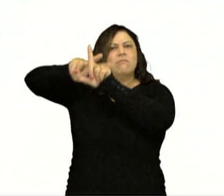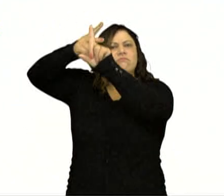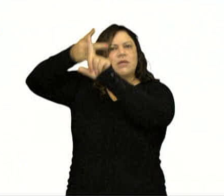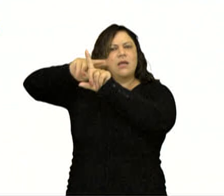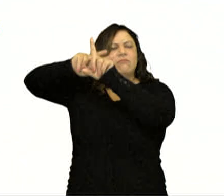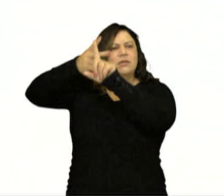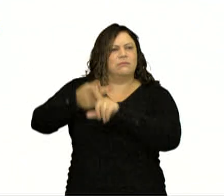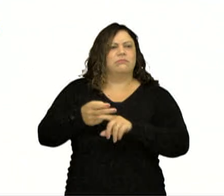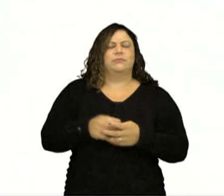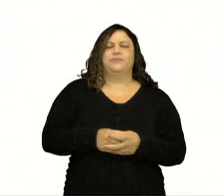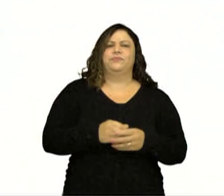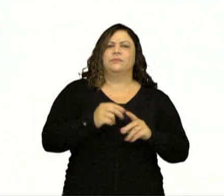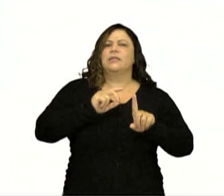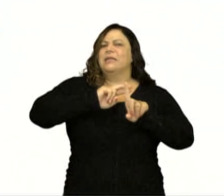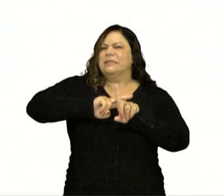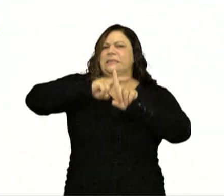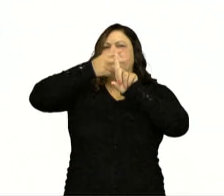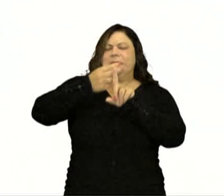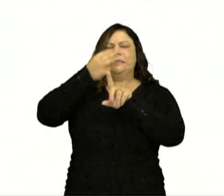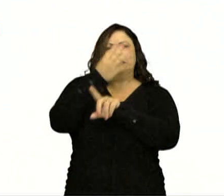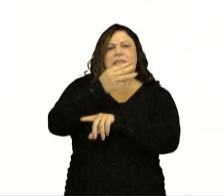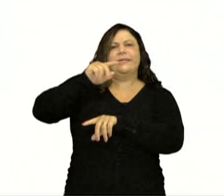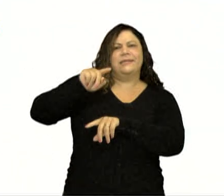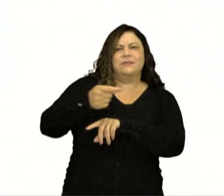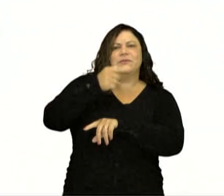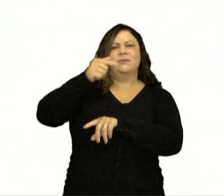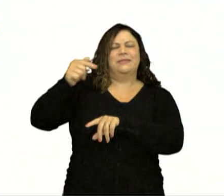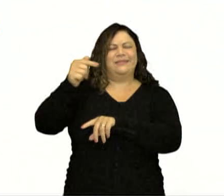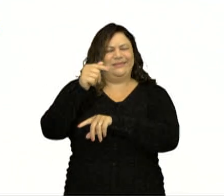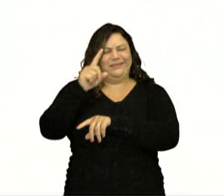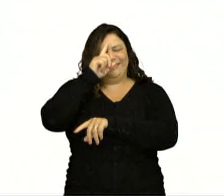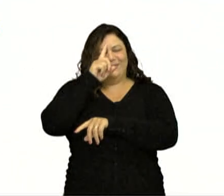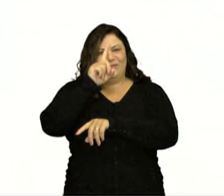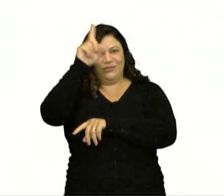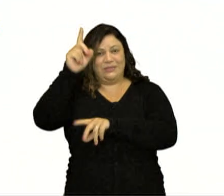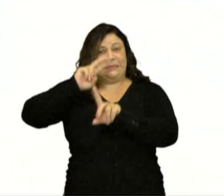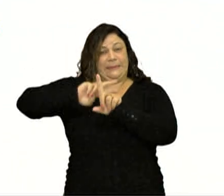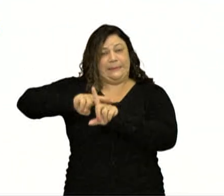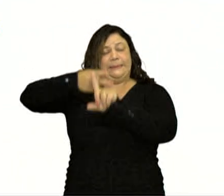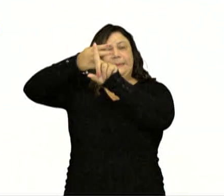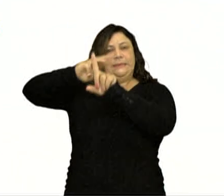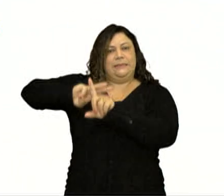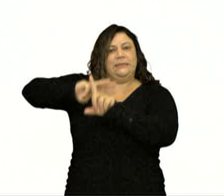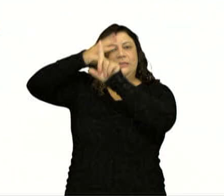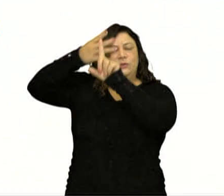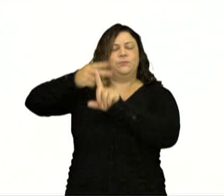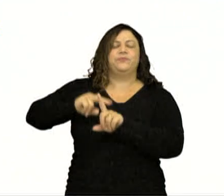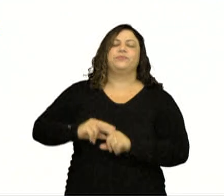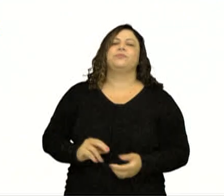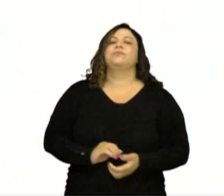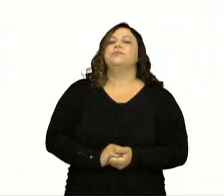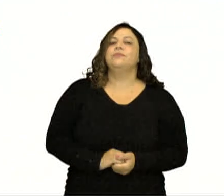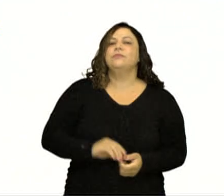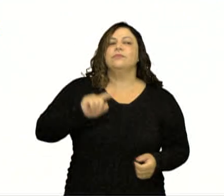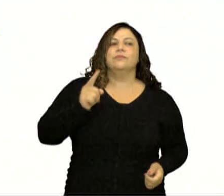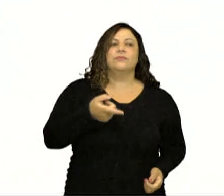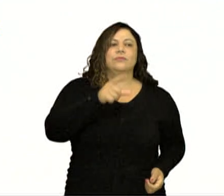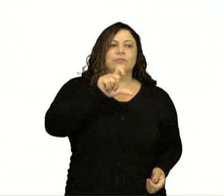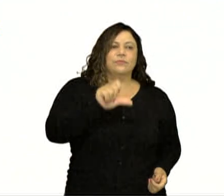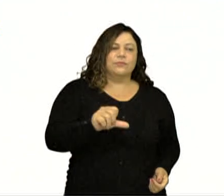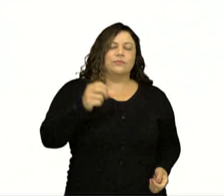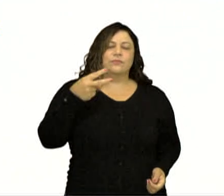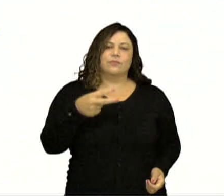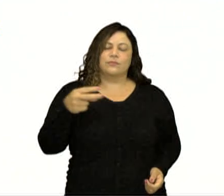mercadorias dobravam de valor a cada 3,7 dias. Só para vocês terem ideia, em 1922, uma fatia de pão